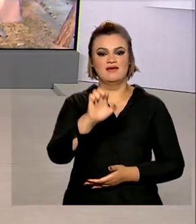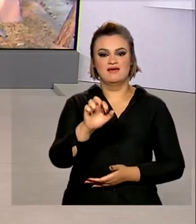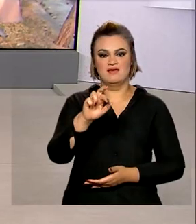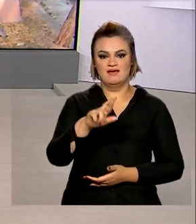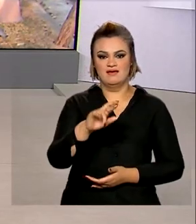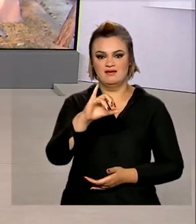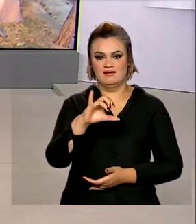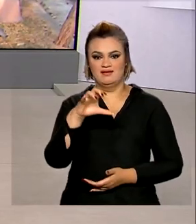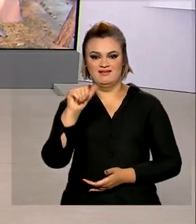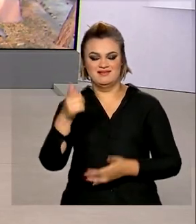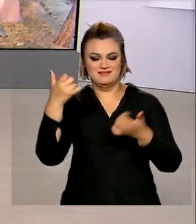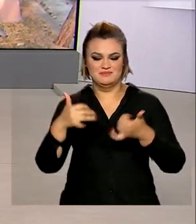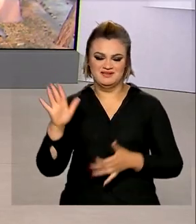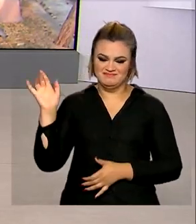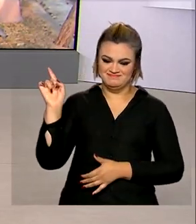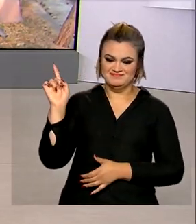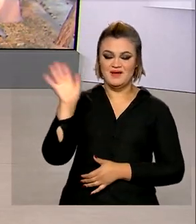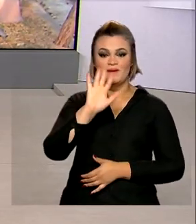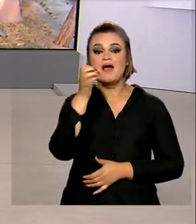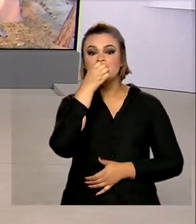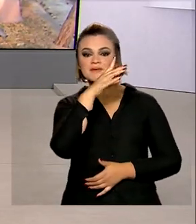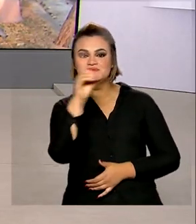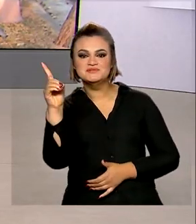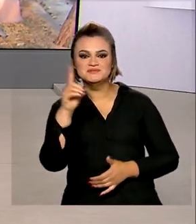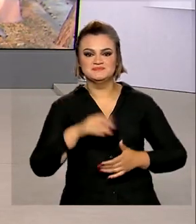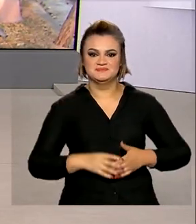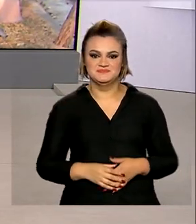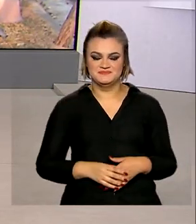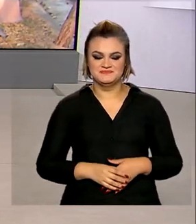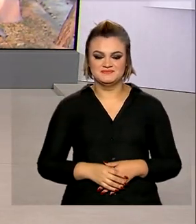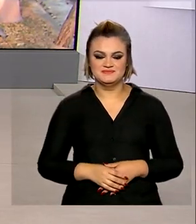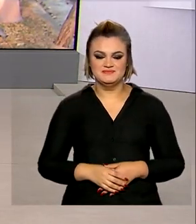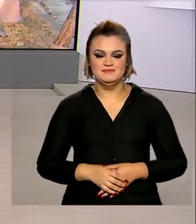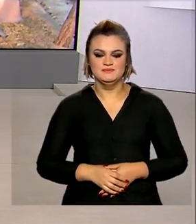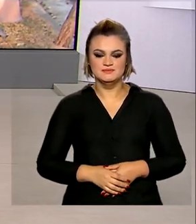Érica Pinheiro. Oi, Érica, bom dia para você.